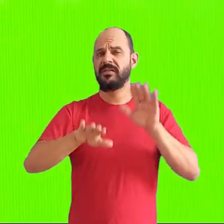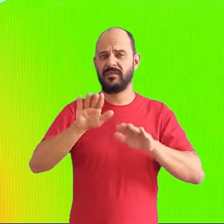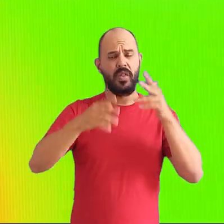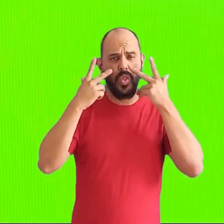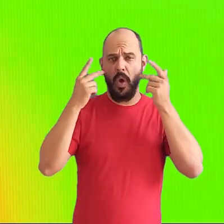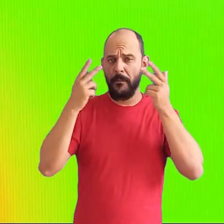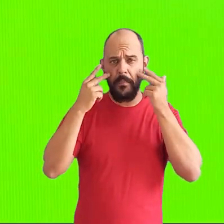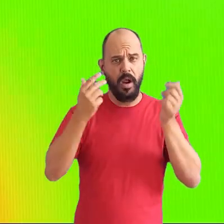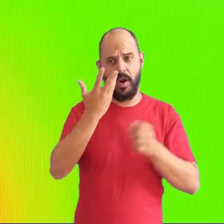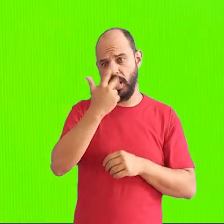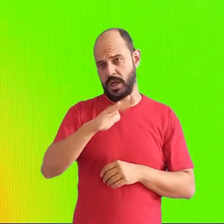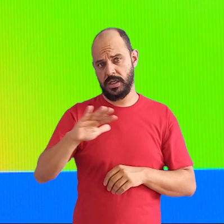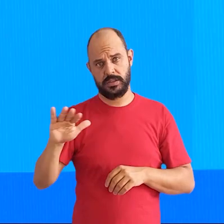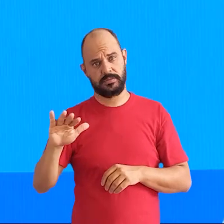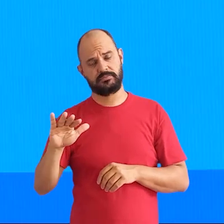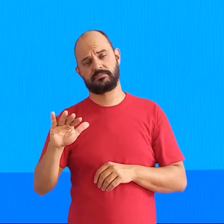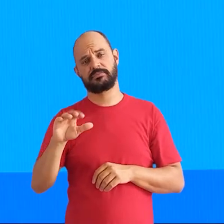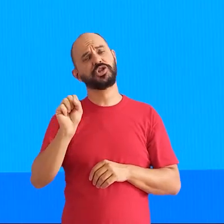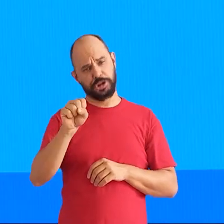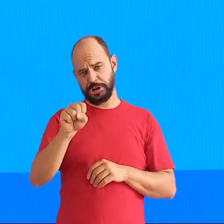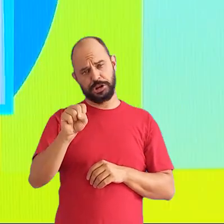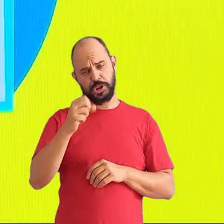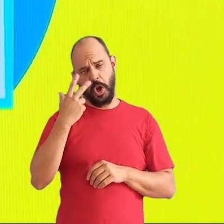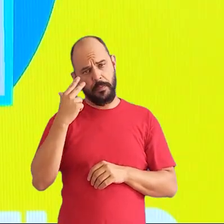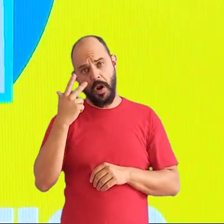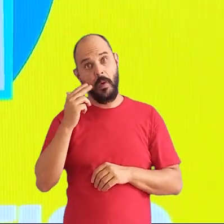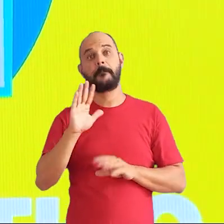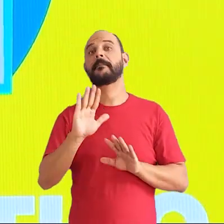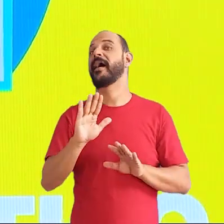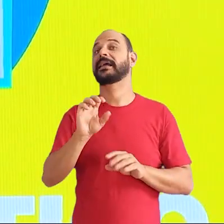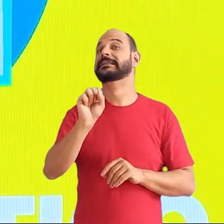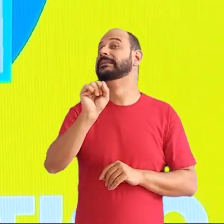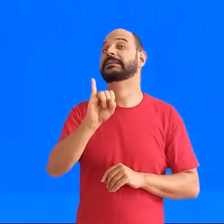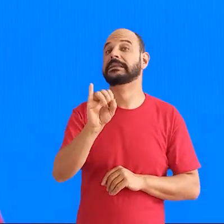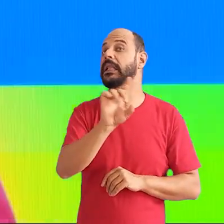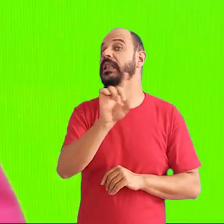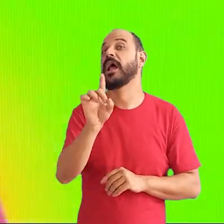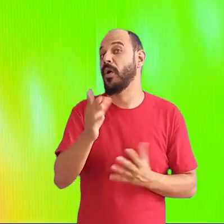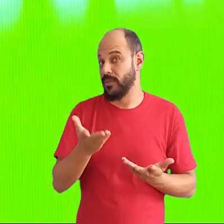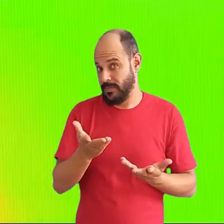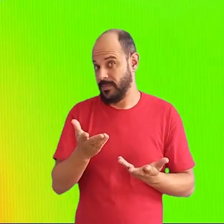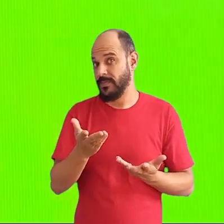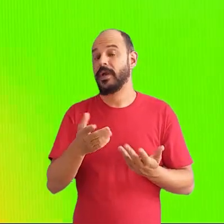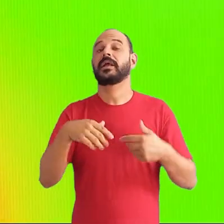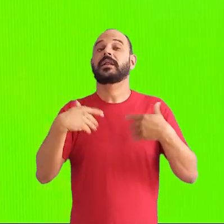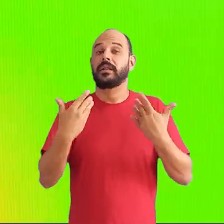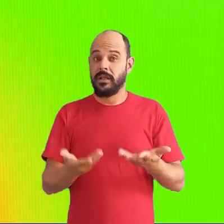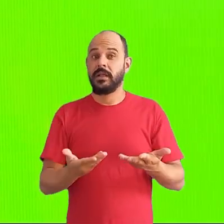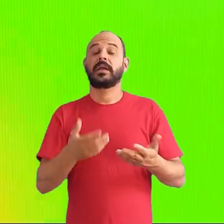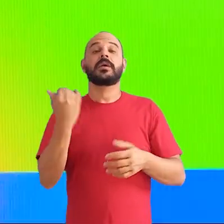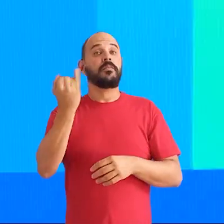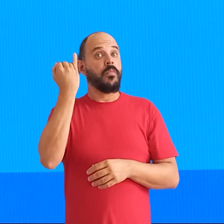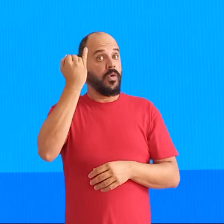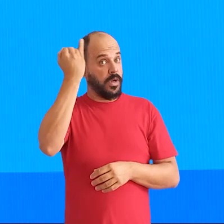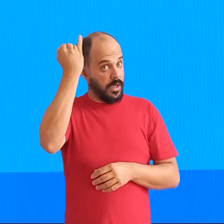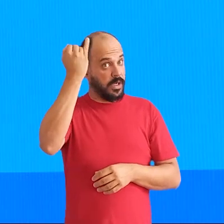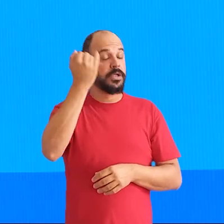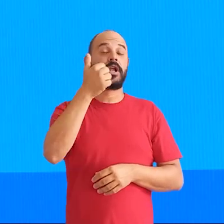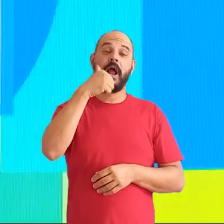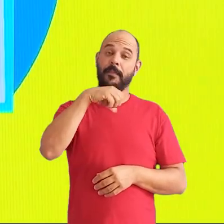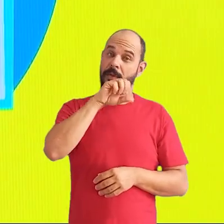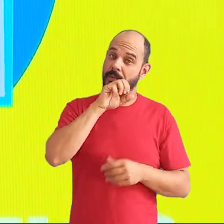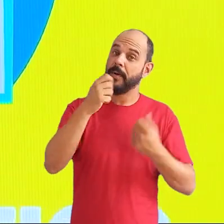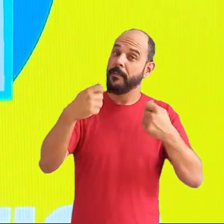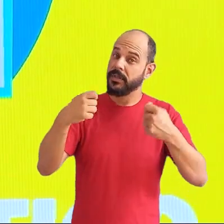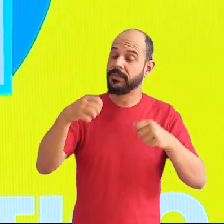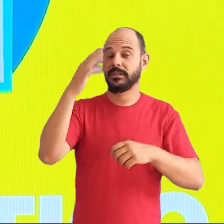é uma coisa normal de criança e geralmente é. Mas e se não for? Então esse tempo é precioso. A mãe